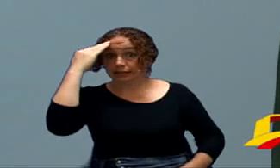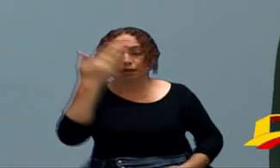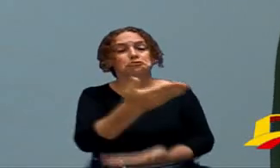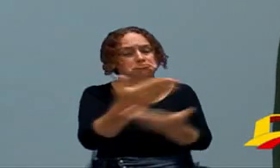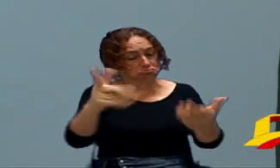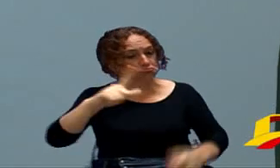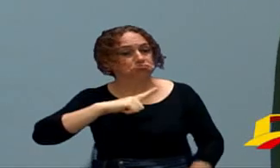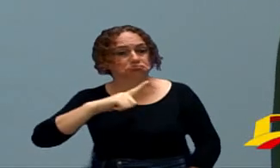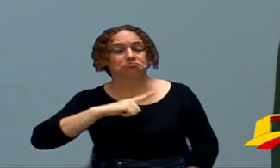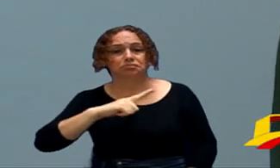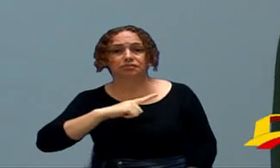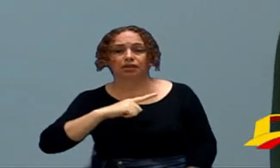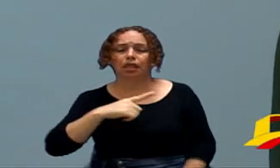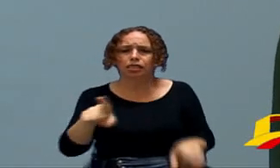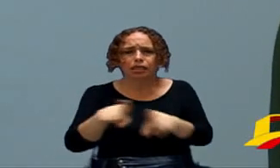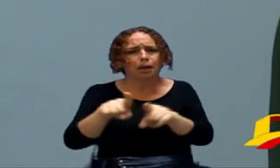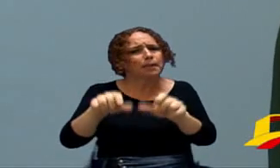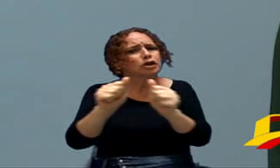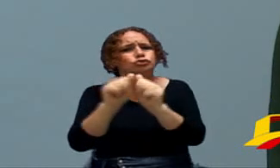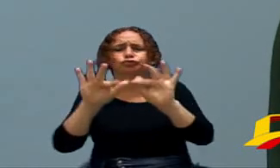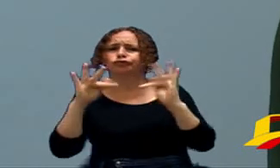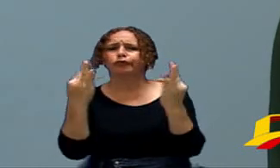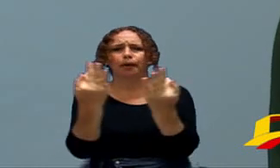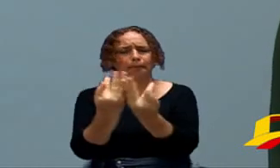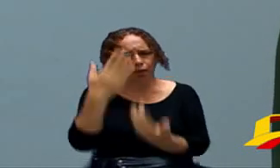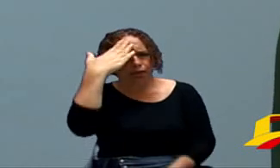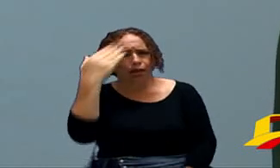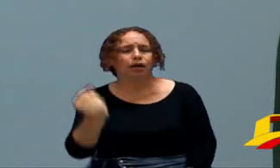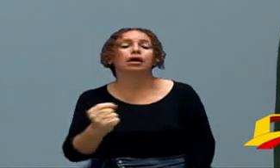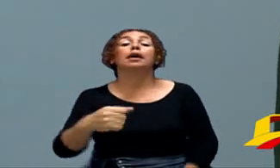tiveram através de sua família. E peço que